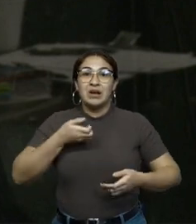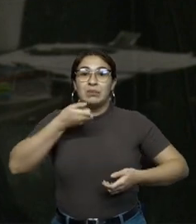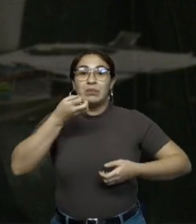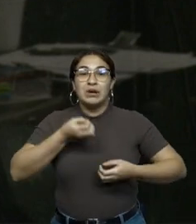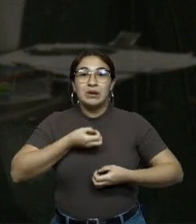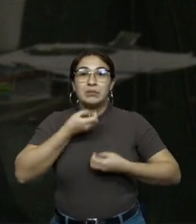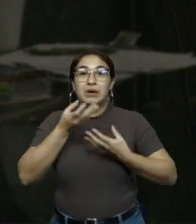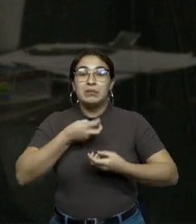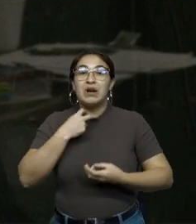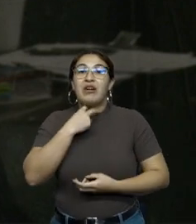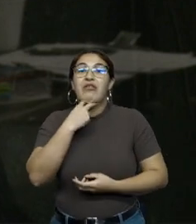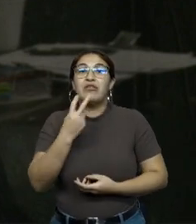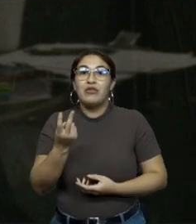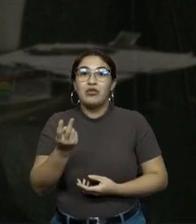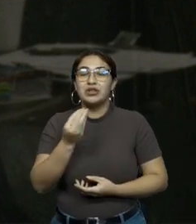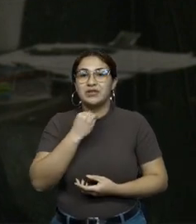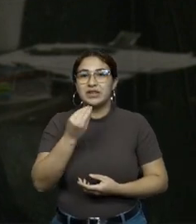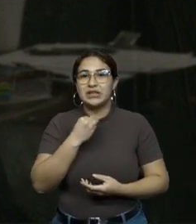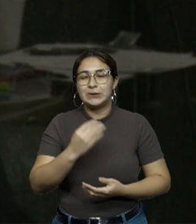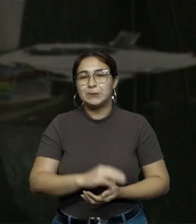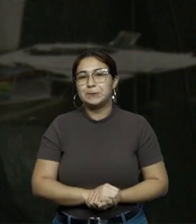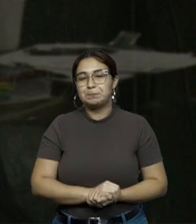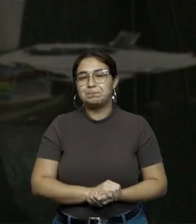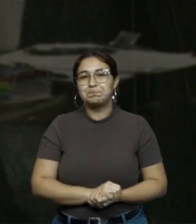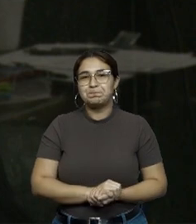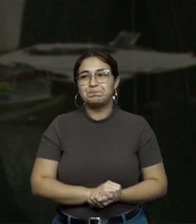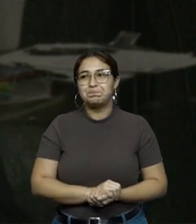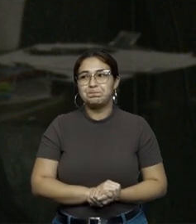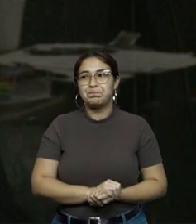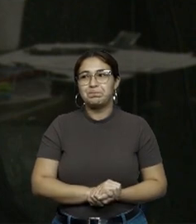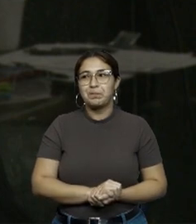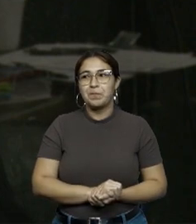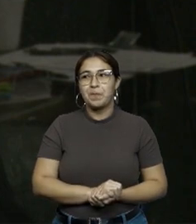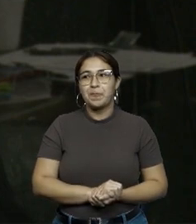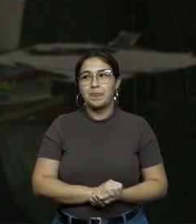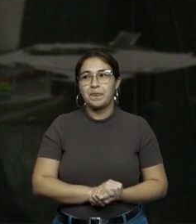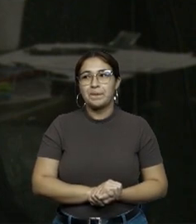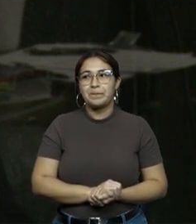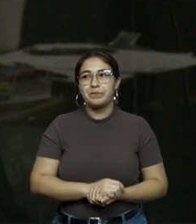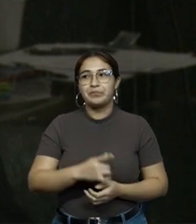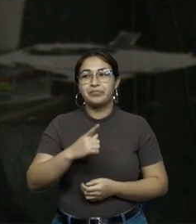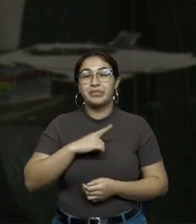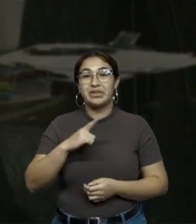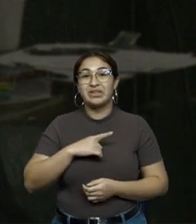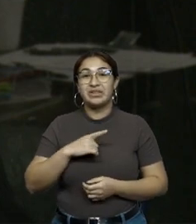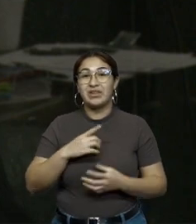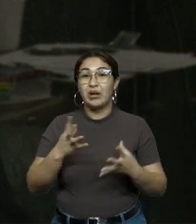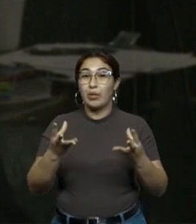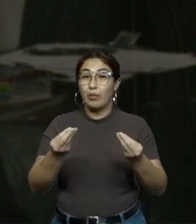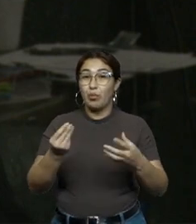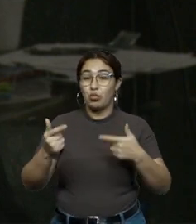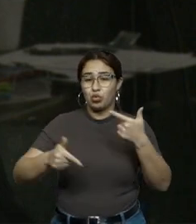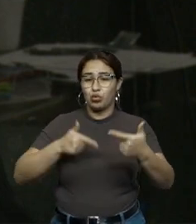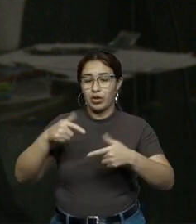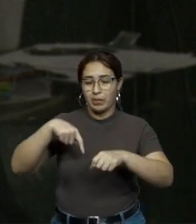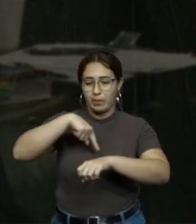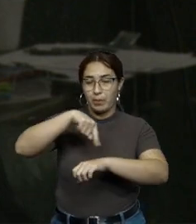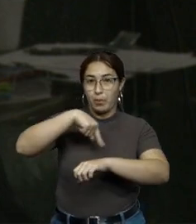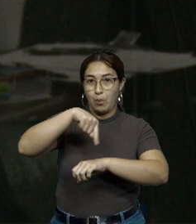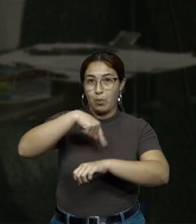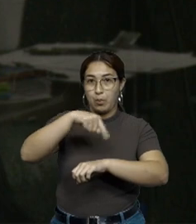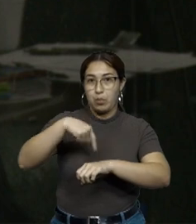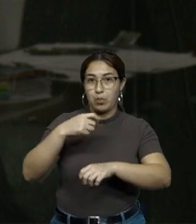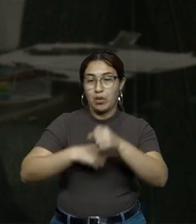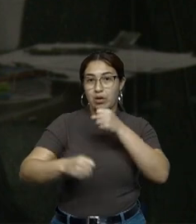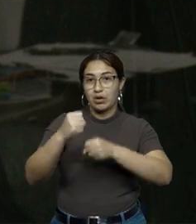delas eu tinha mais de 30 alunos em sala de aula é nós temos uma carga de trabalho anos fundamentos